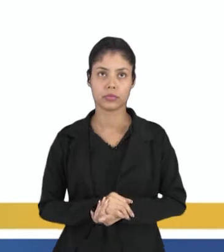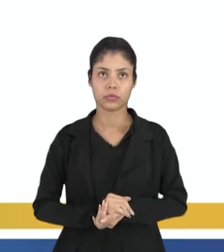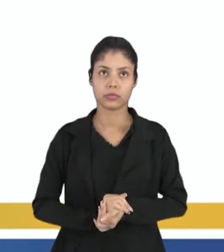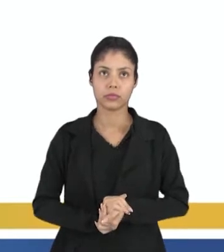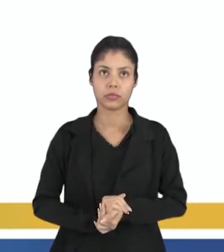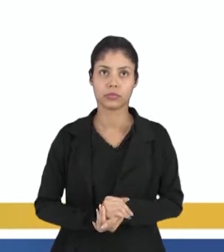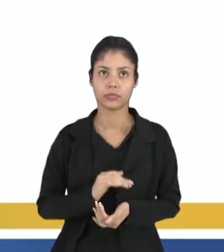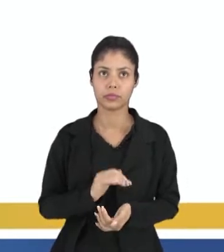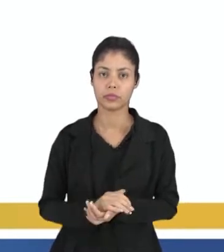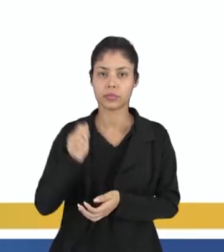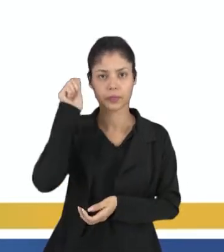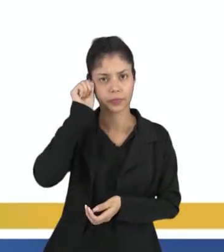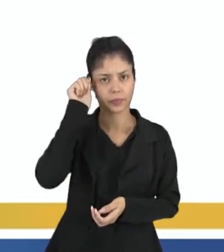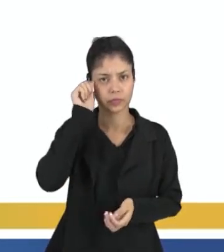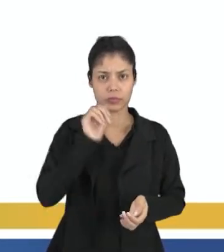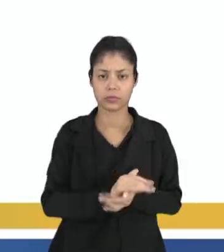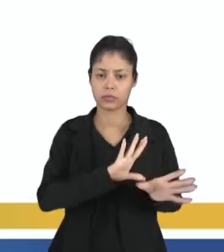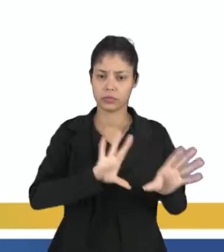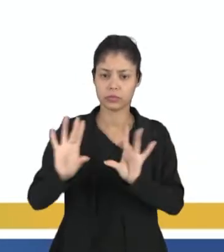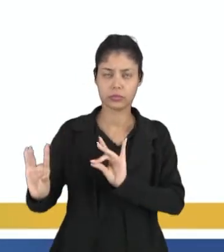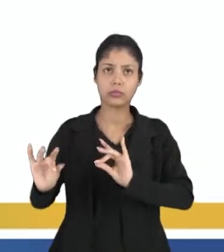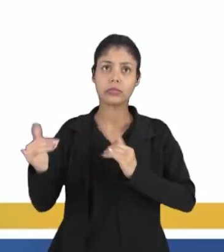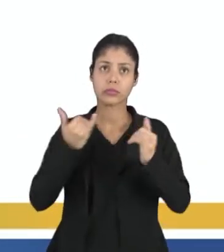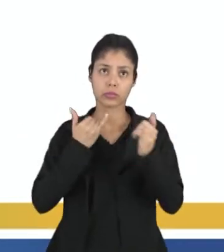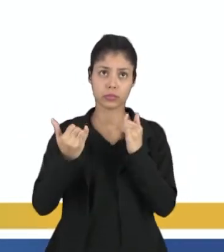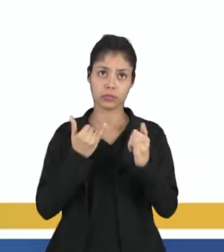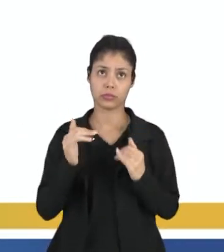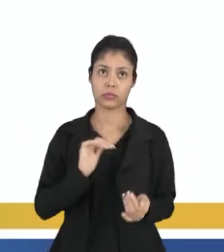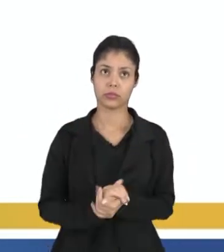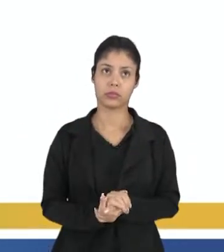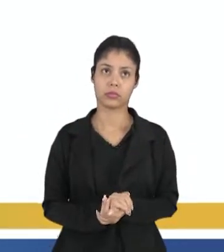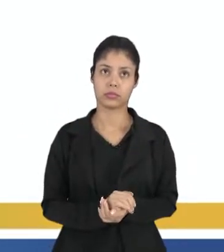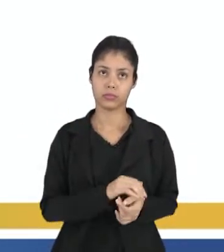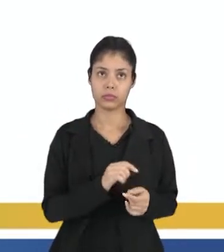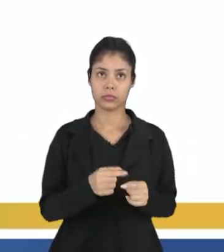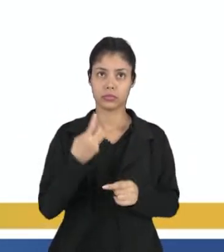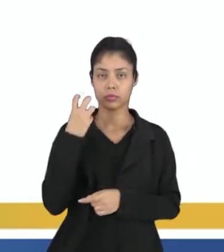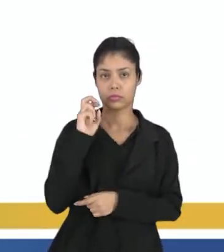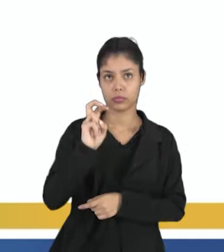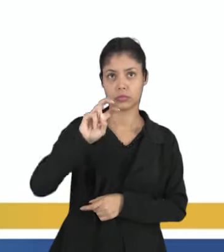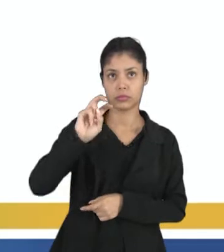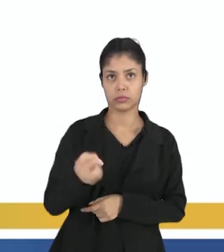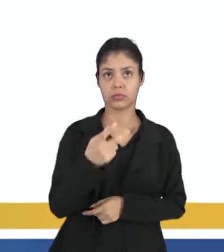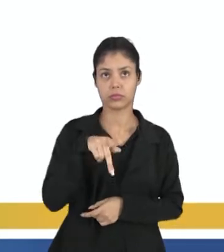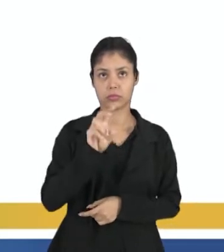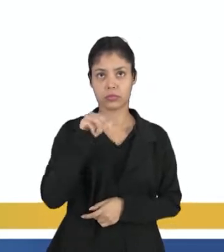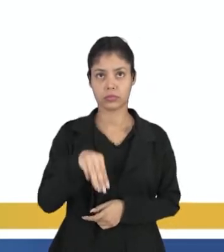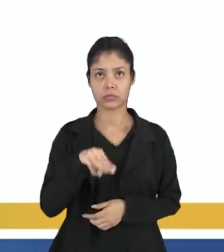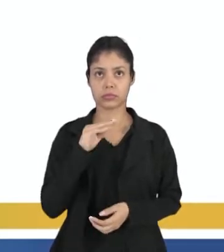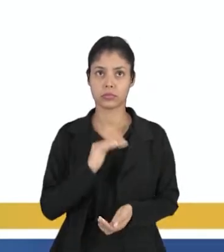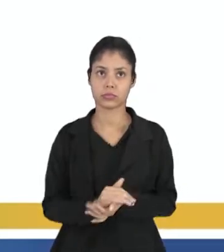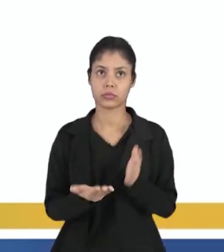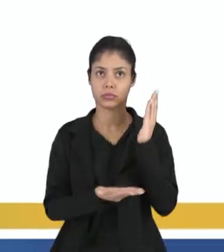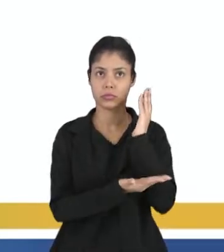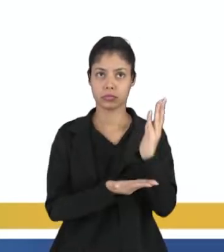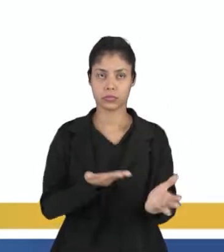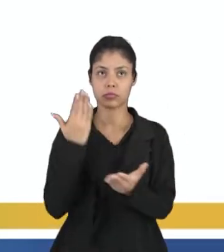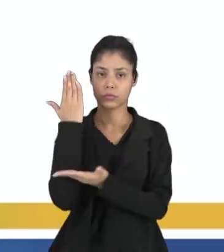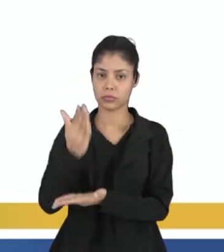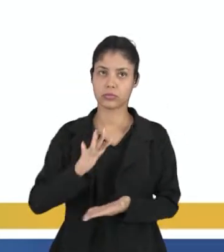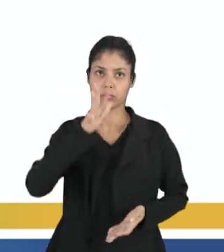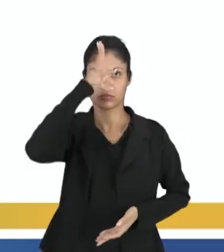Então, aí a autora já vem trazendo a primeira informação. Uma área de 5.000